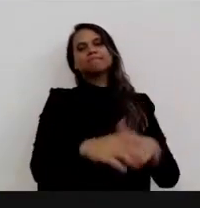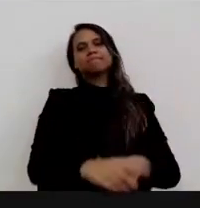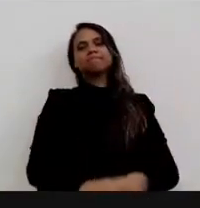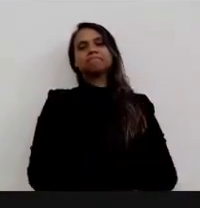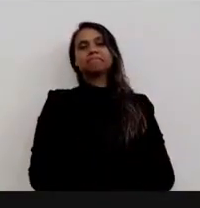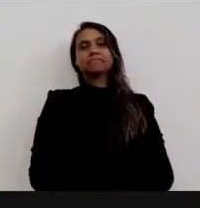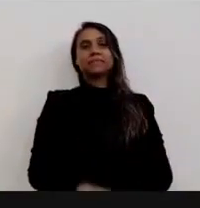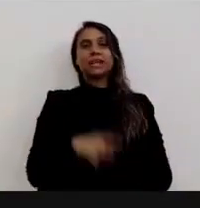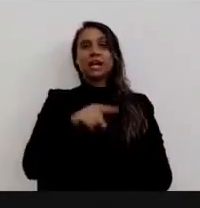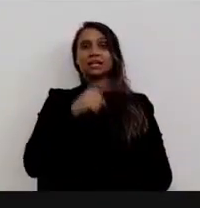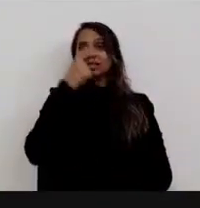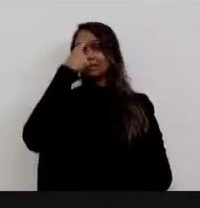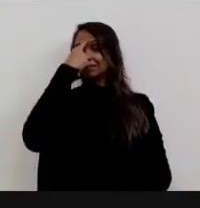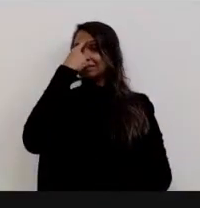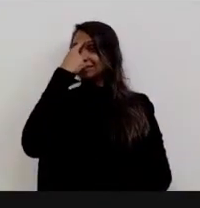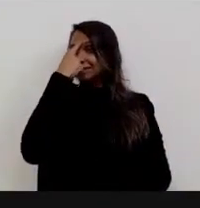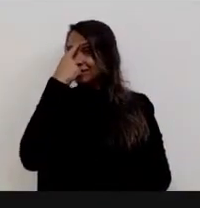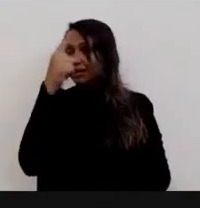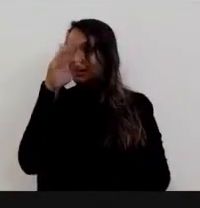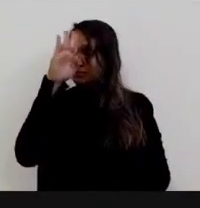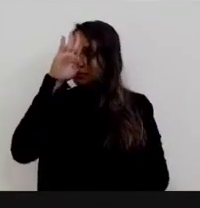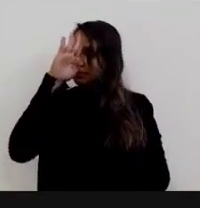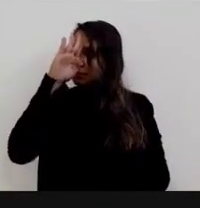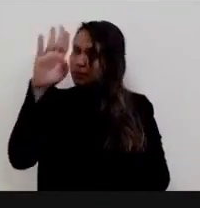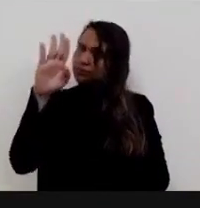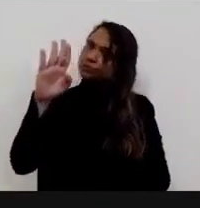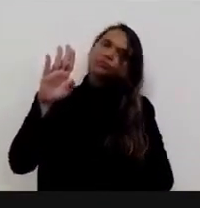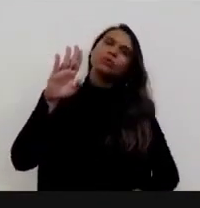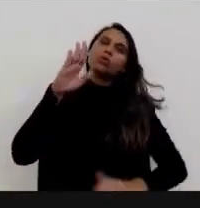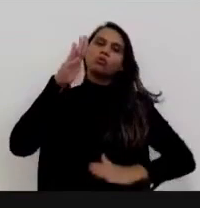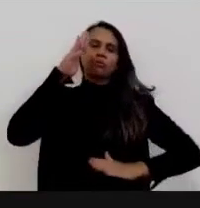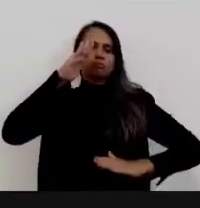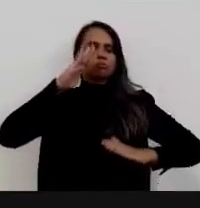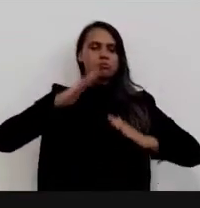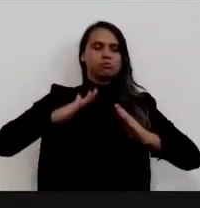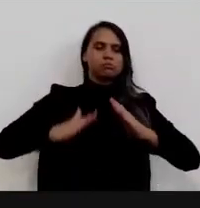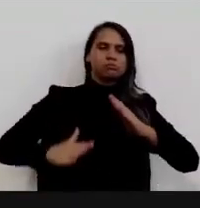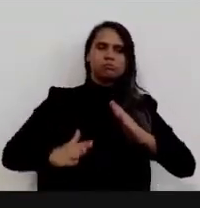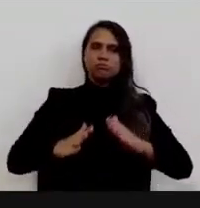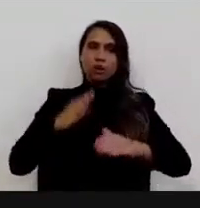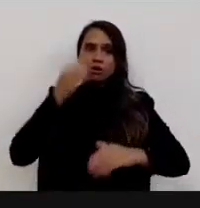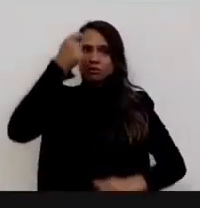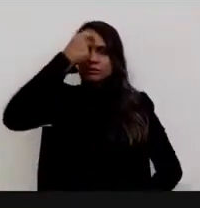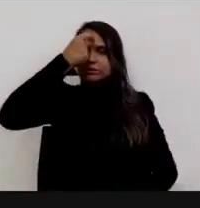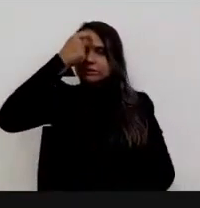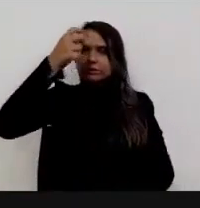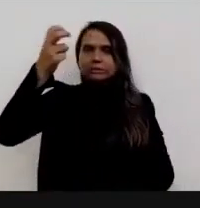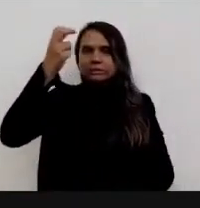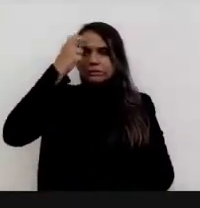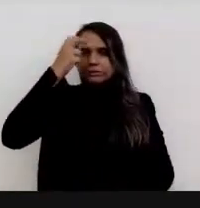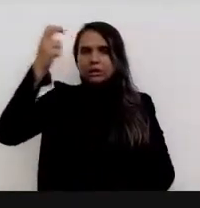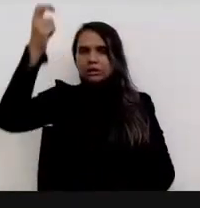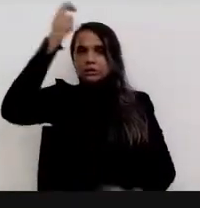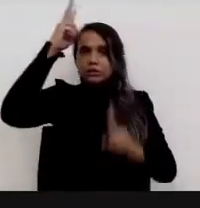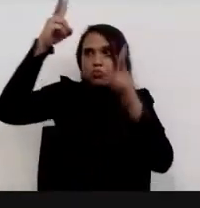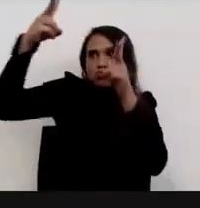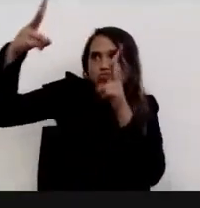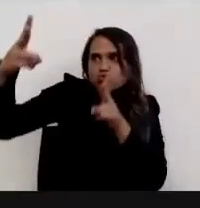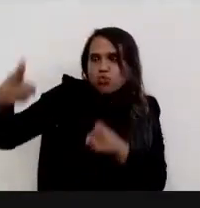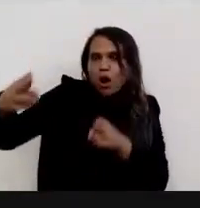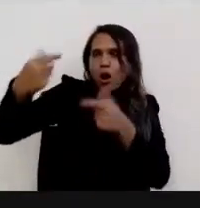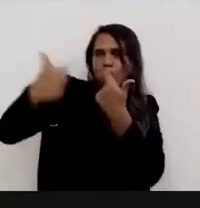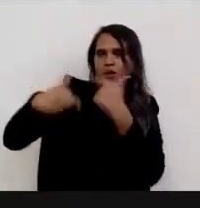importa. E essa é a ideia da automação web: criar robôs intangíveis, em forma de códigos, que executam todos os nossos procedimentos